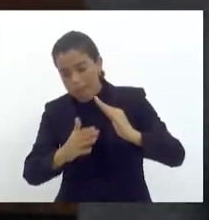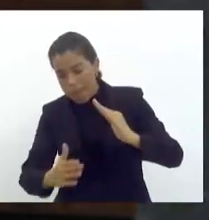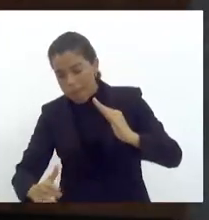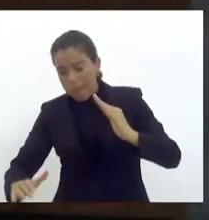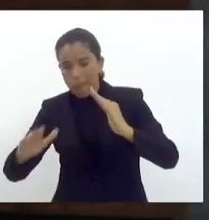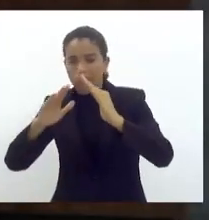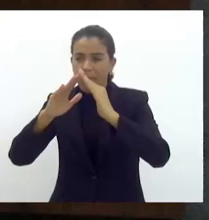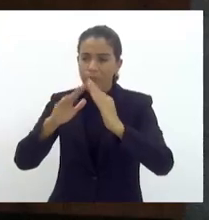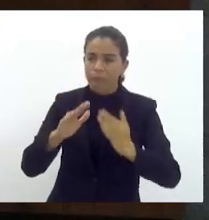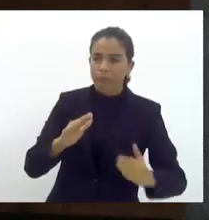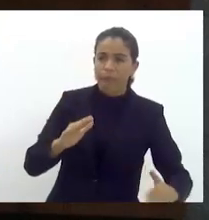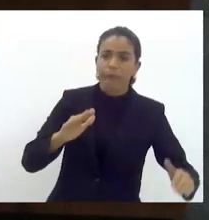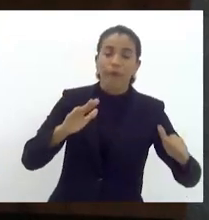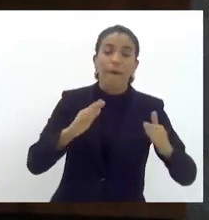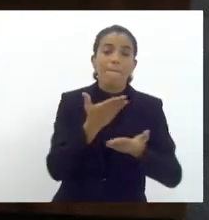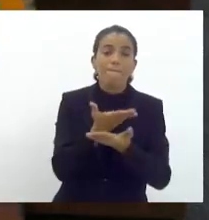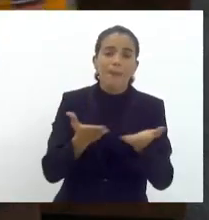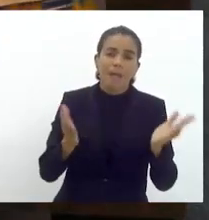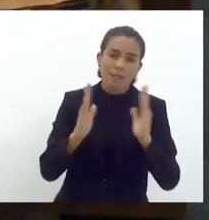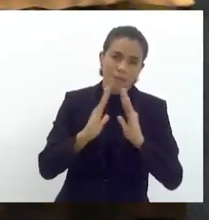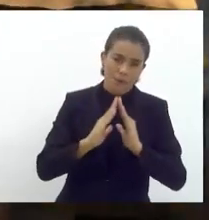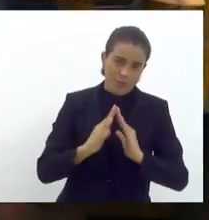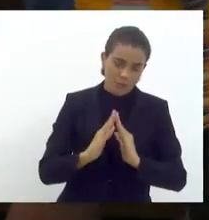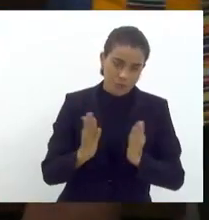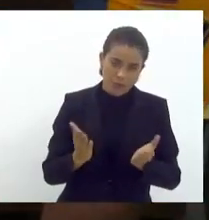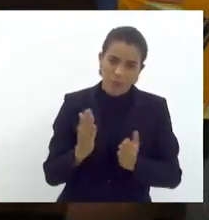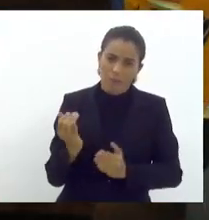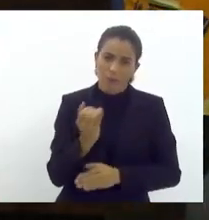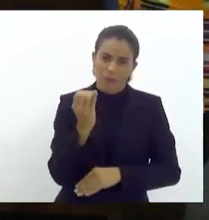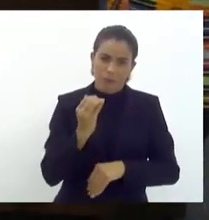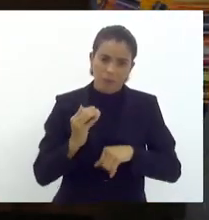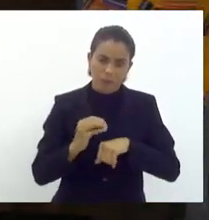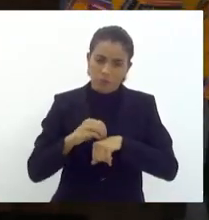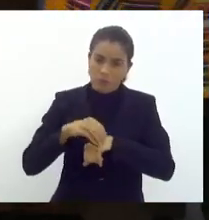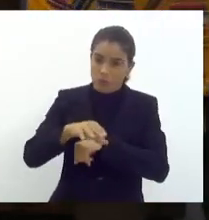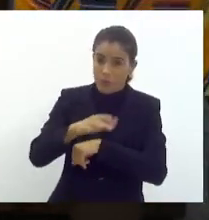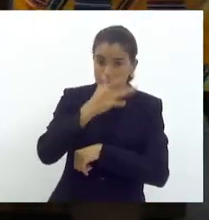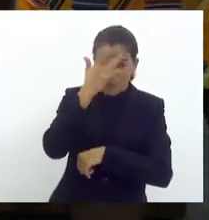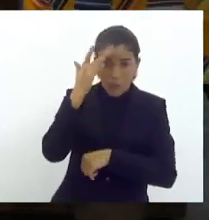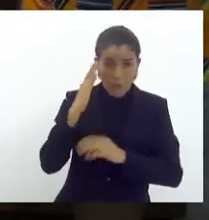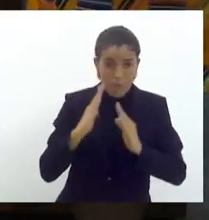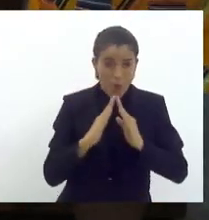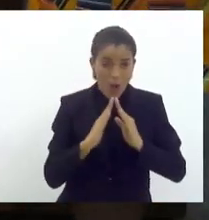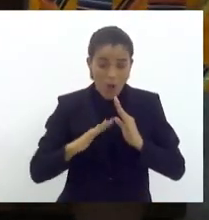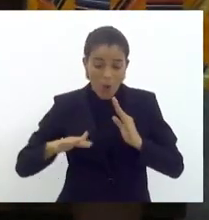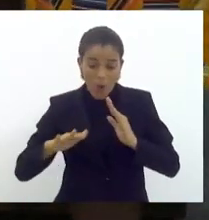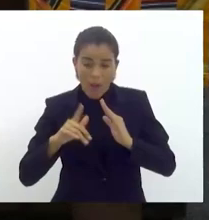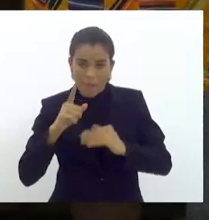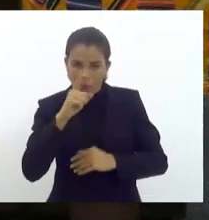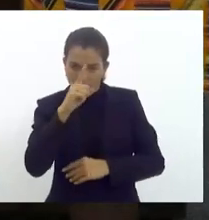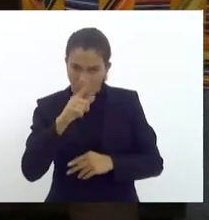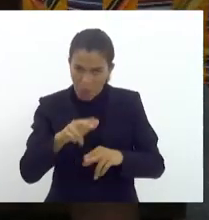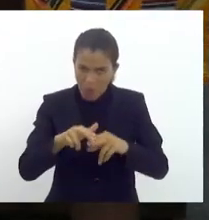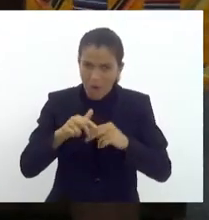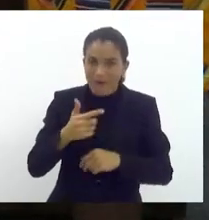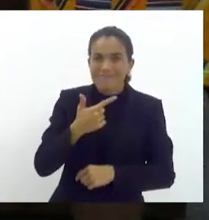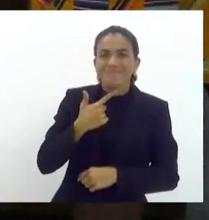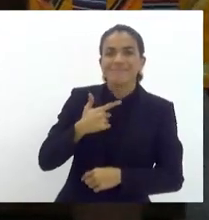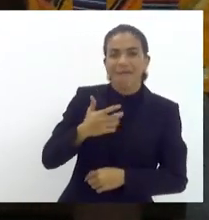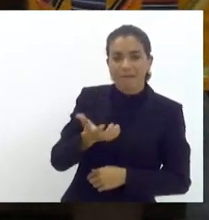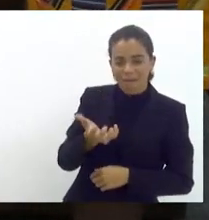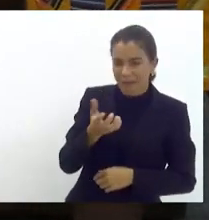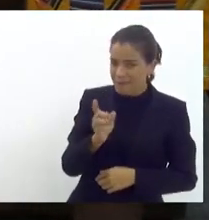é muito importante a gente dizer que ninguém mora em área de risco porque quer as